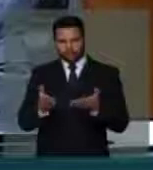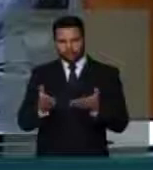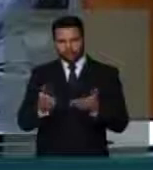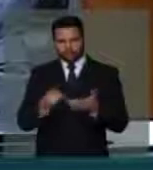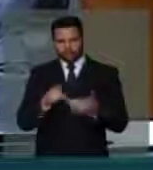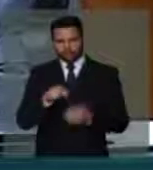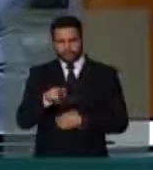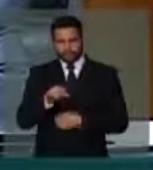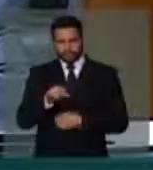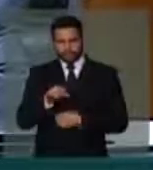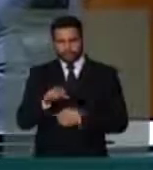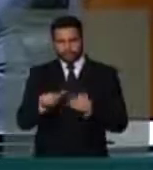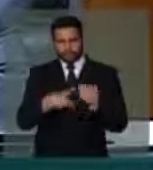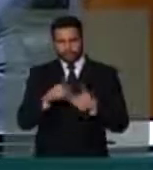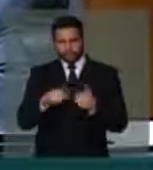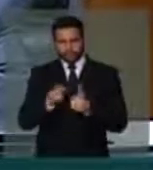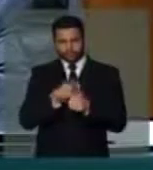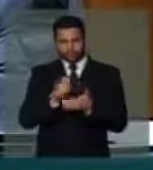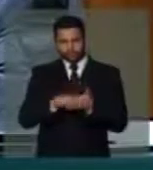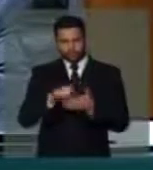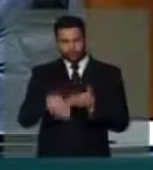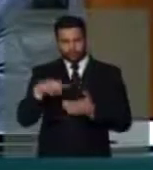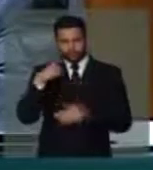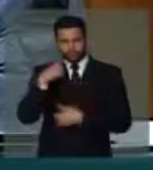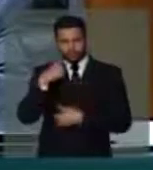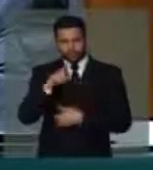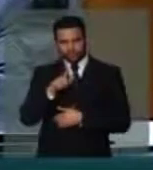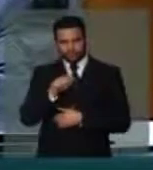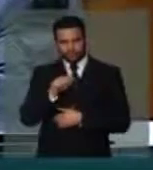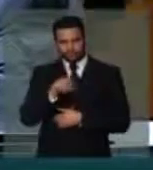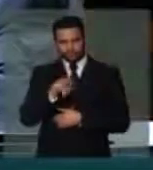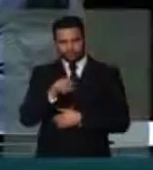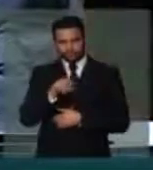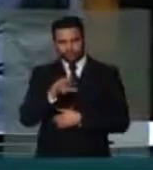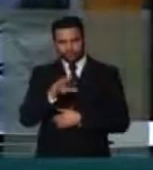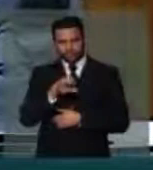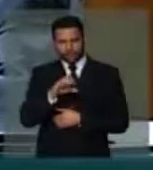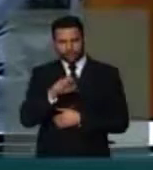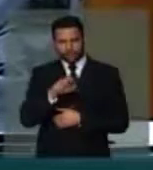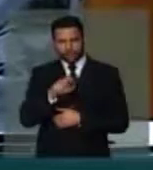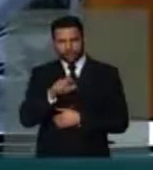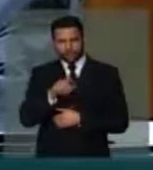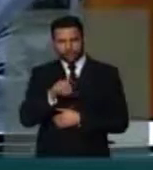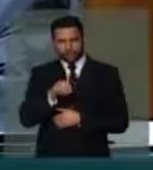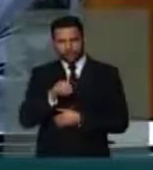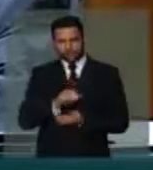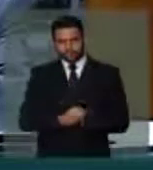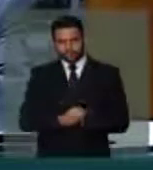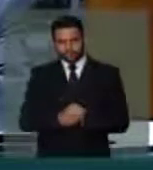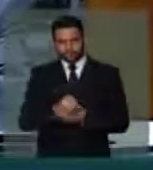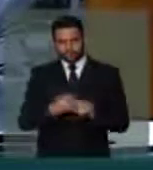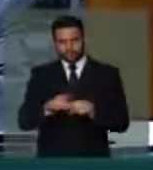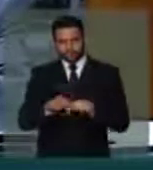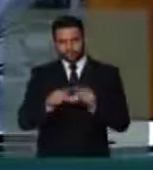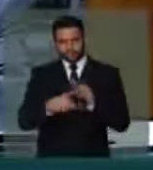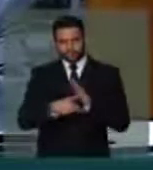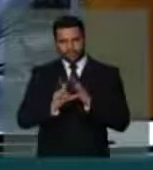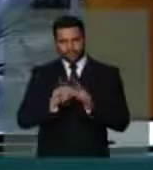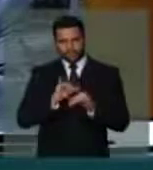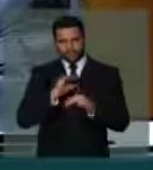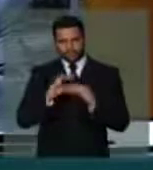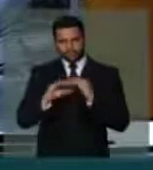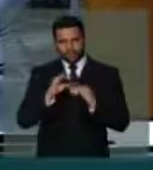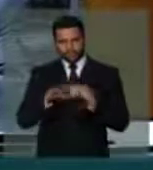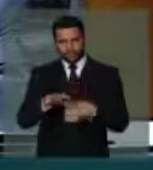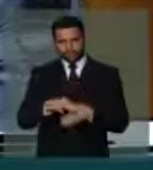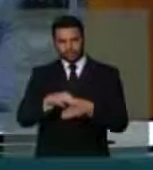pequeno expediente. O primeiro orador inscrito é o deputado Augusto Carvalho. Solidariedade, mas antes, para a